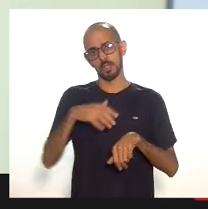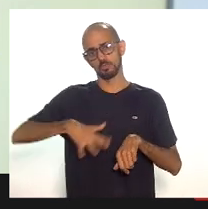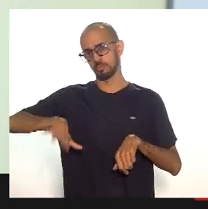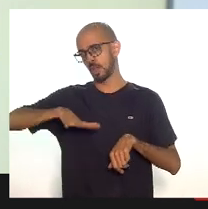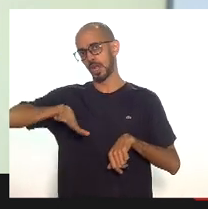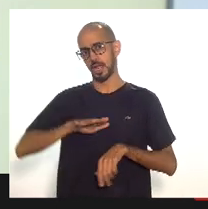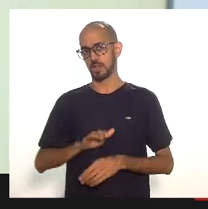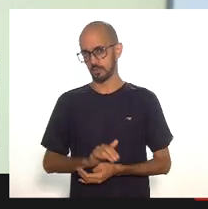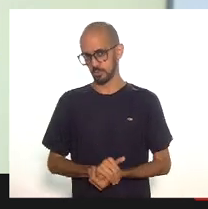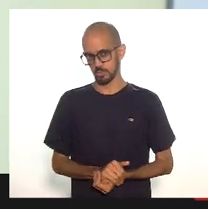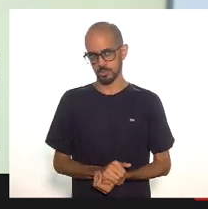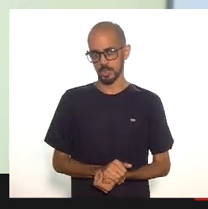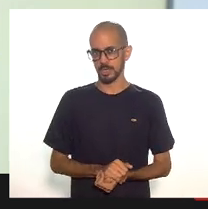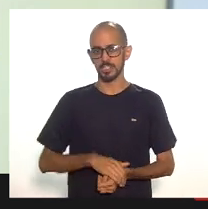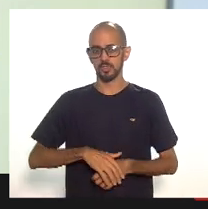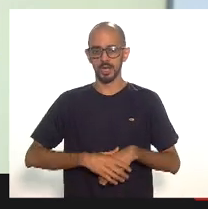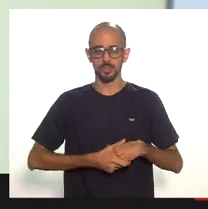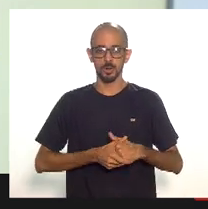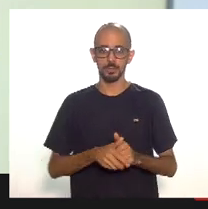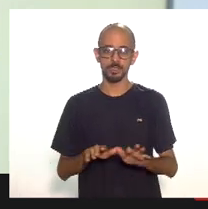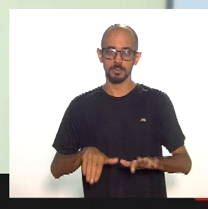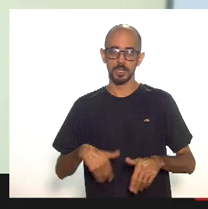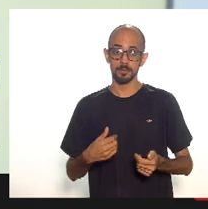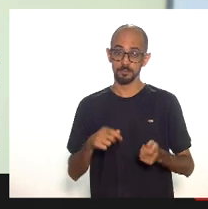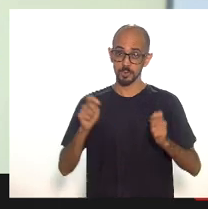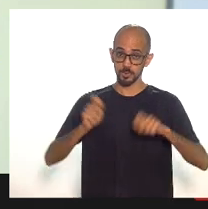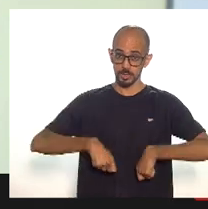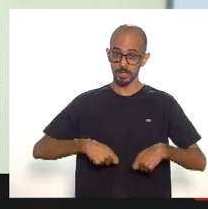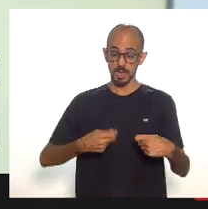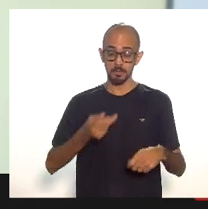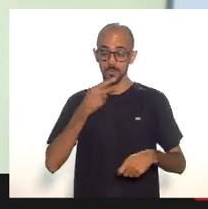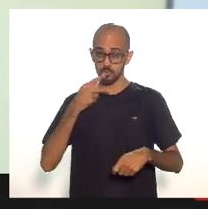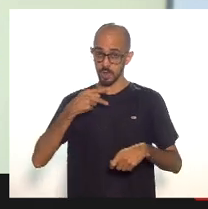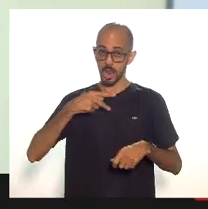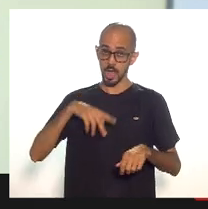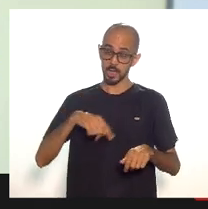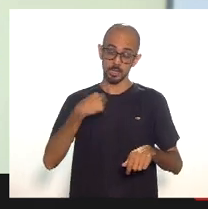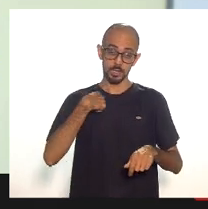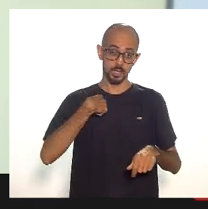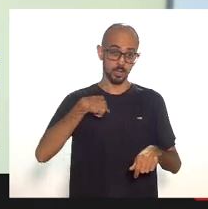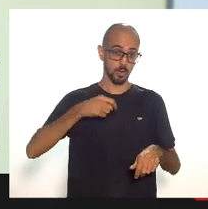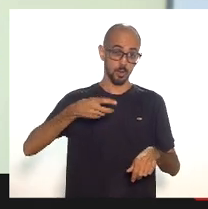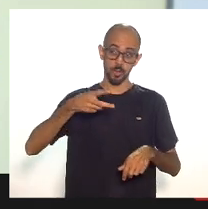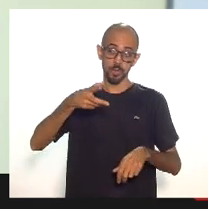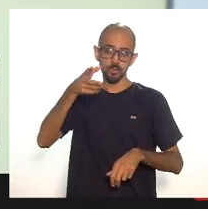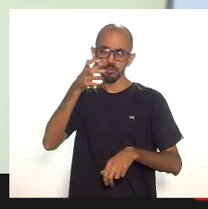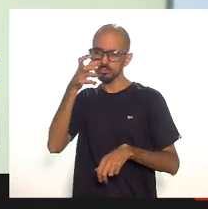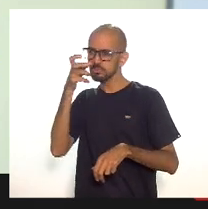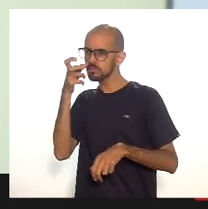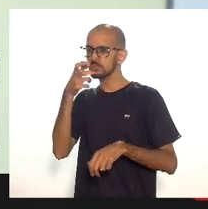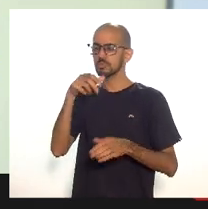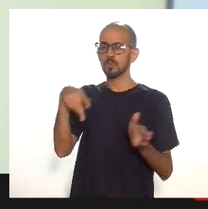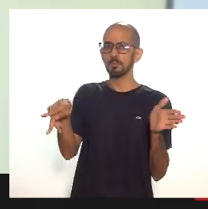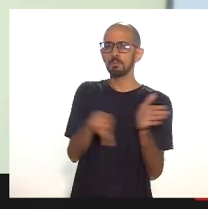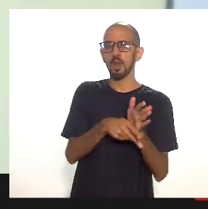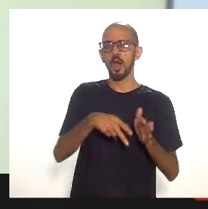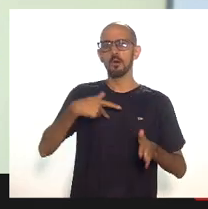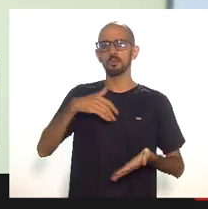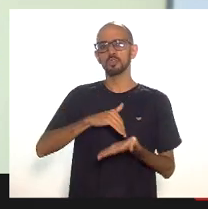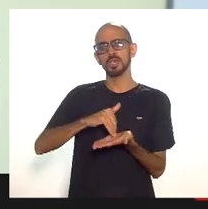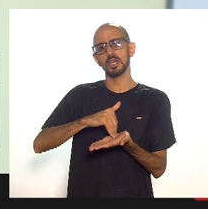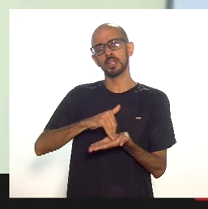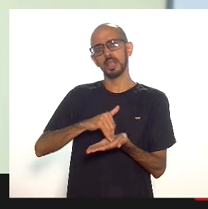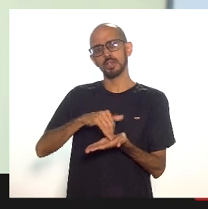O que eu posso afiançar, porque, por ter ouvido do próprio secretário de Atenção Especializada em Saúde, é